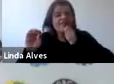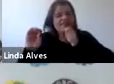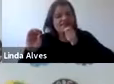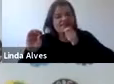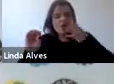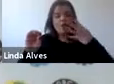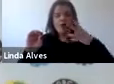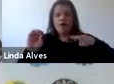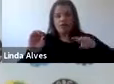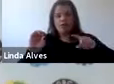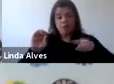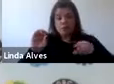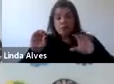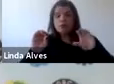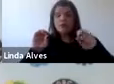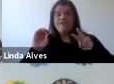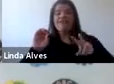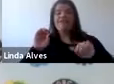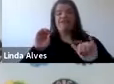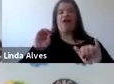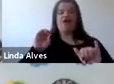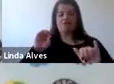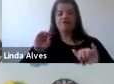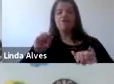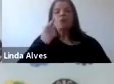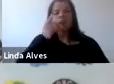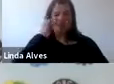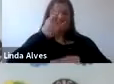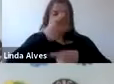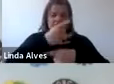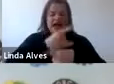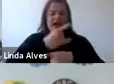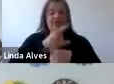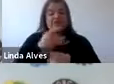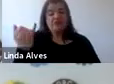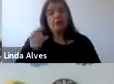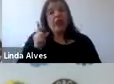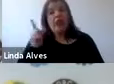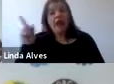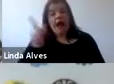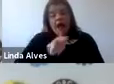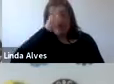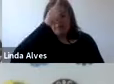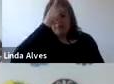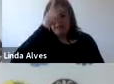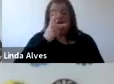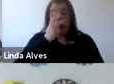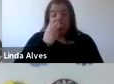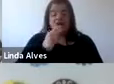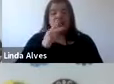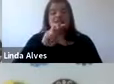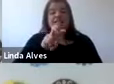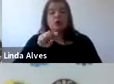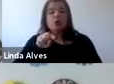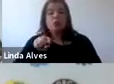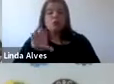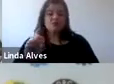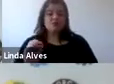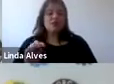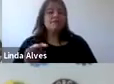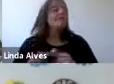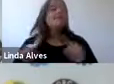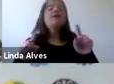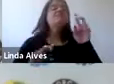momento lá na Alemanha, ele estava comentando aqui ontem na live, e que ele acha até que já está no 5.0. Mas qual é a diferença de